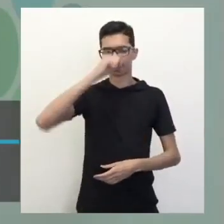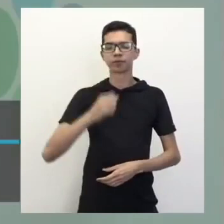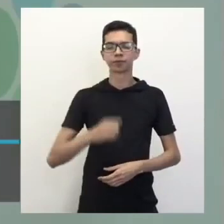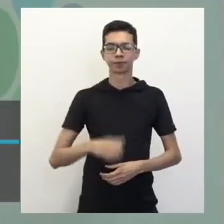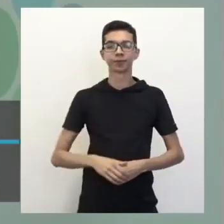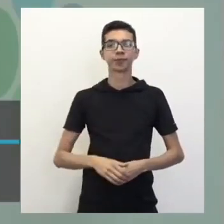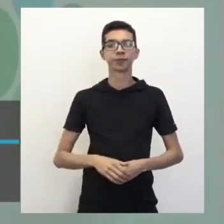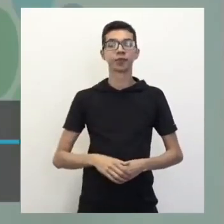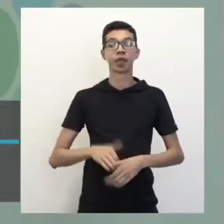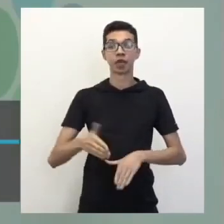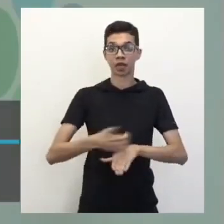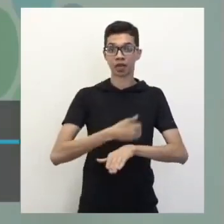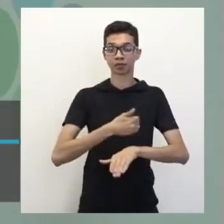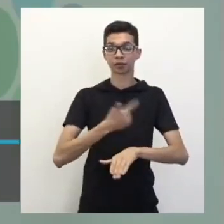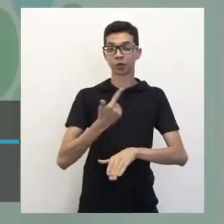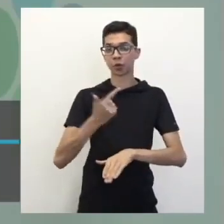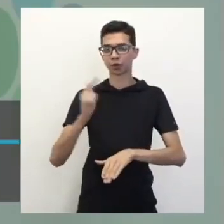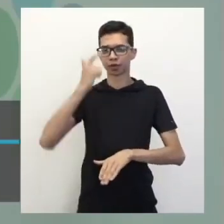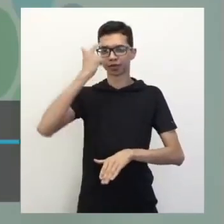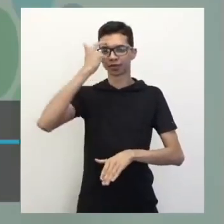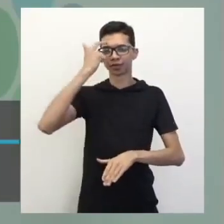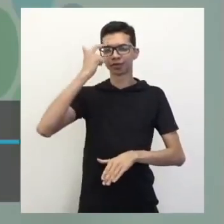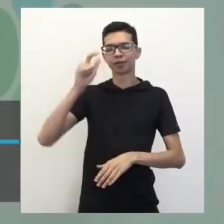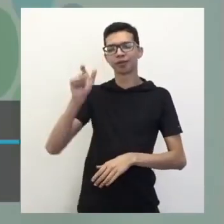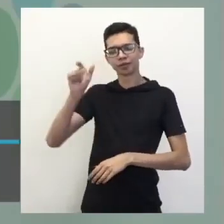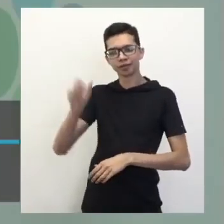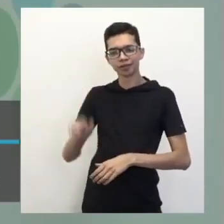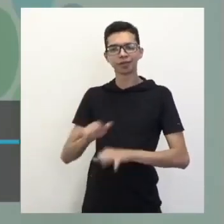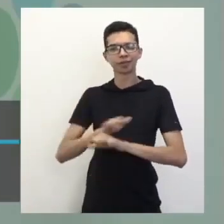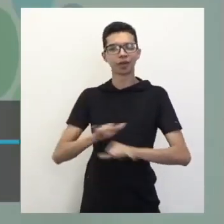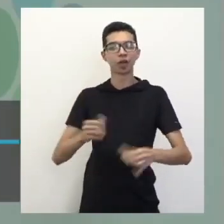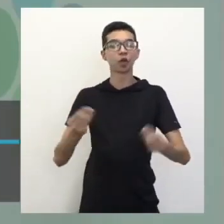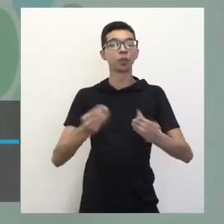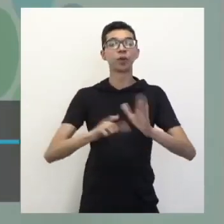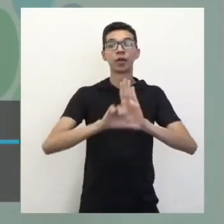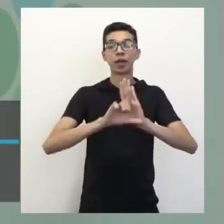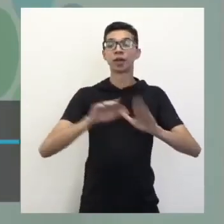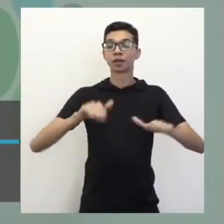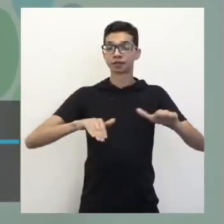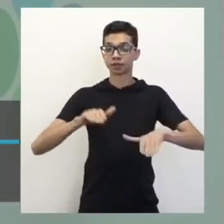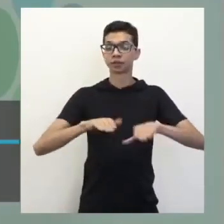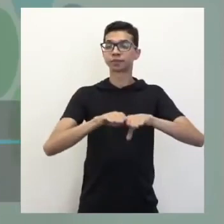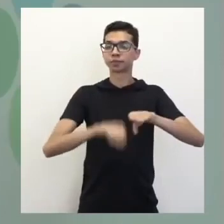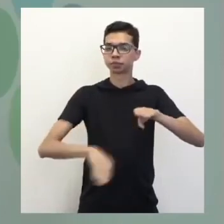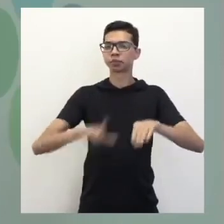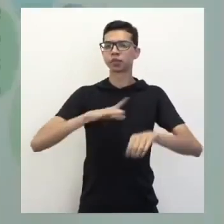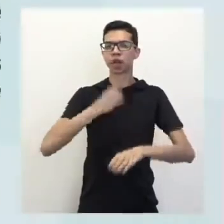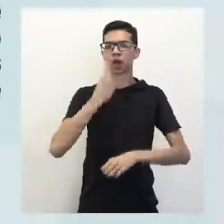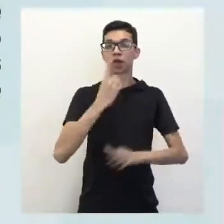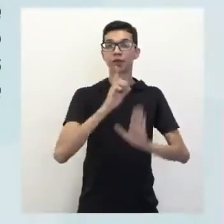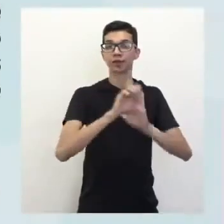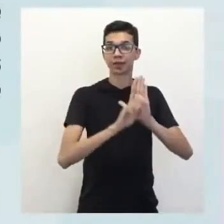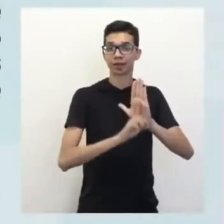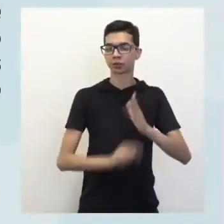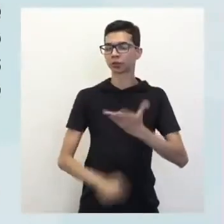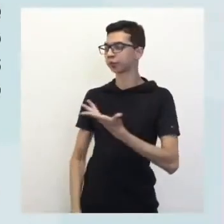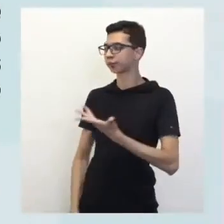só queria mostrar para vocês como que a própria lei, muitas vezes, ela reforça a desigualdade. Veja esse decreto, gente. O decreto